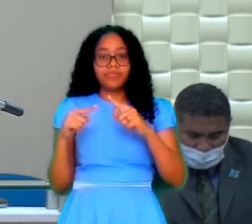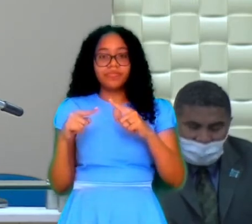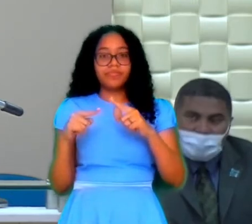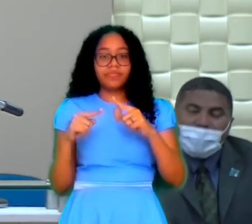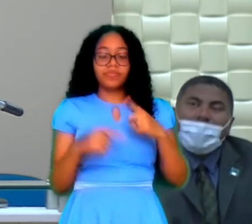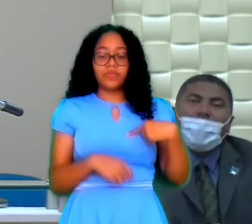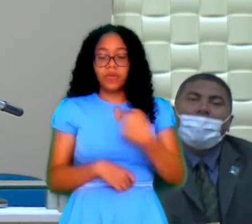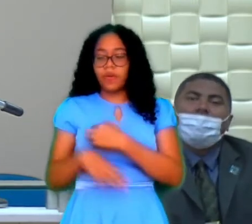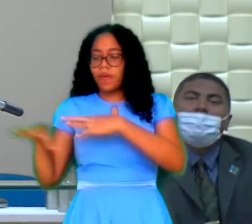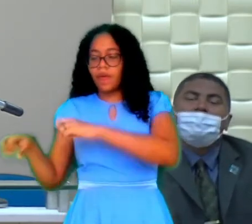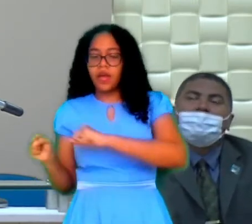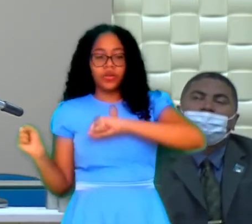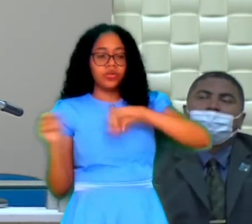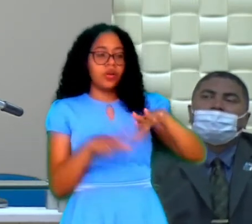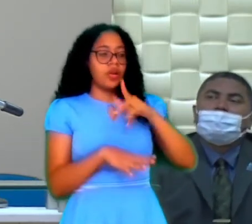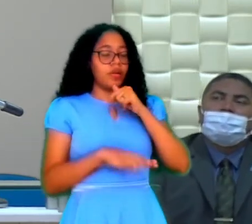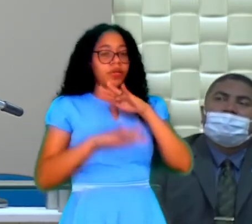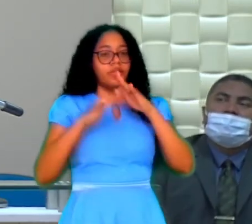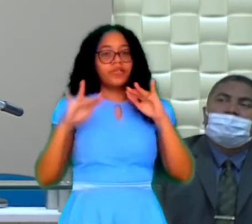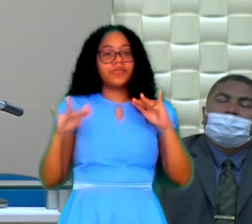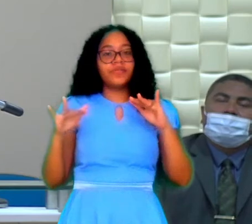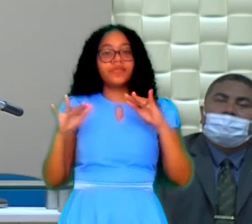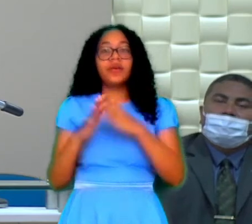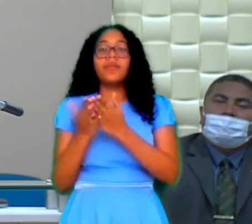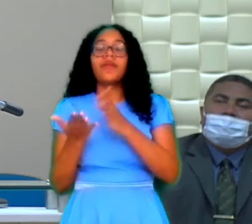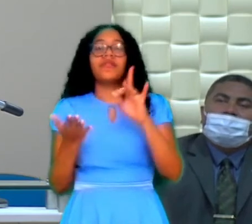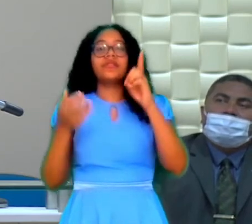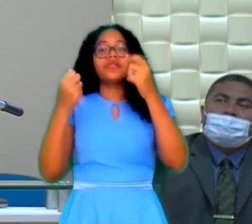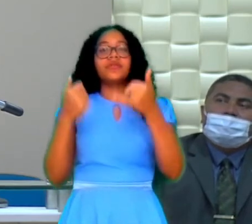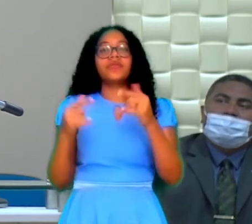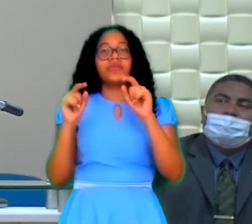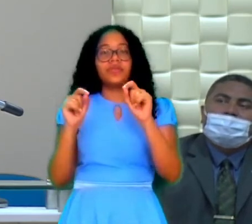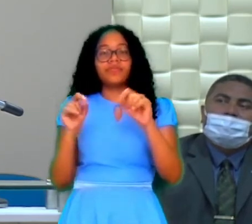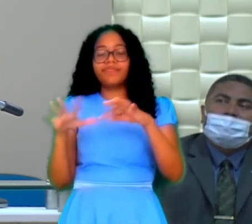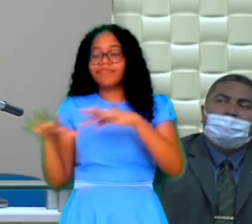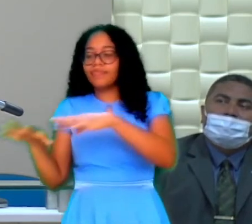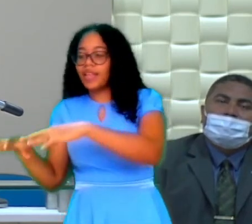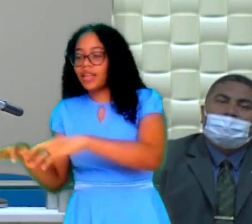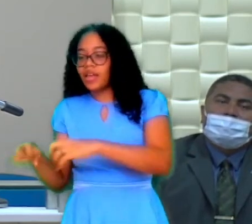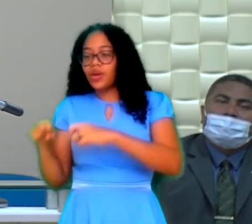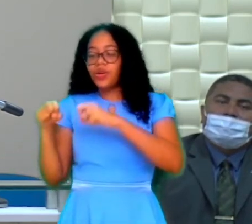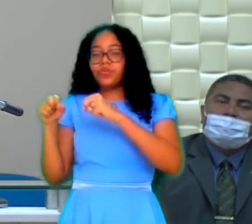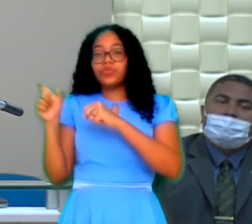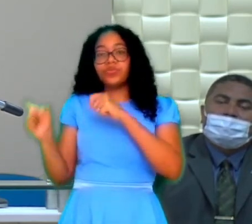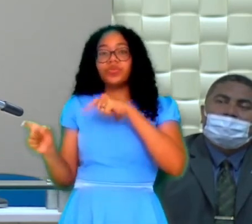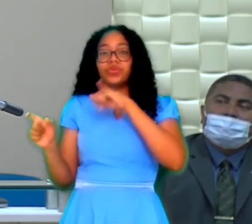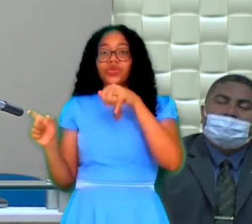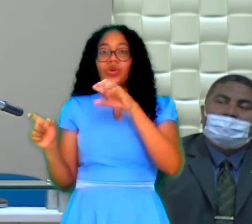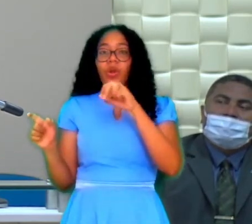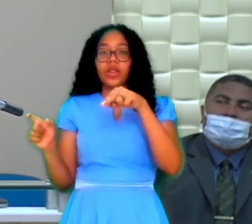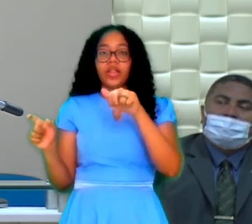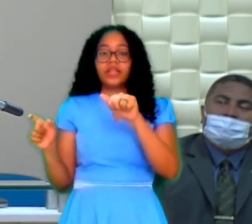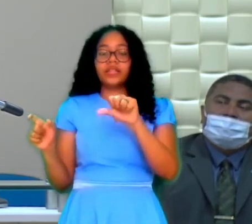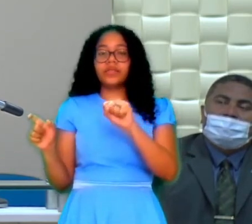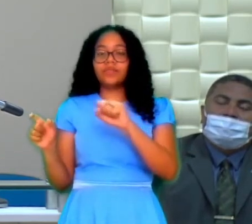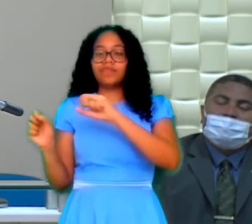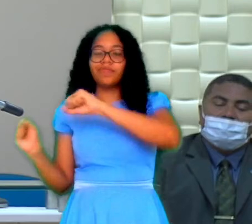A Bíblia diz que os homens ficaram com muito medo, possuídos de